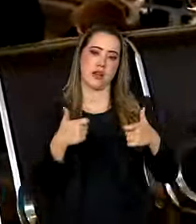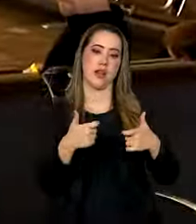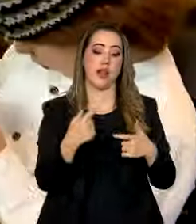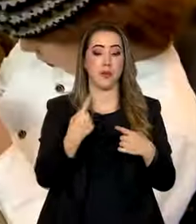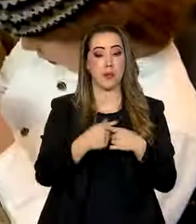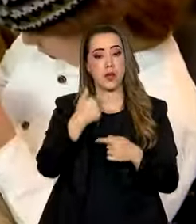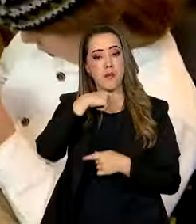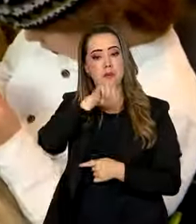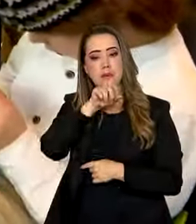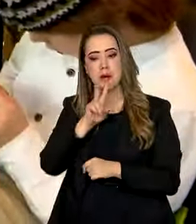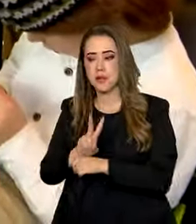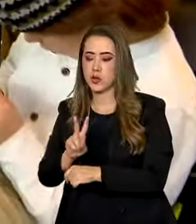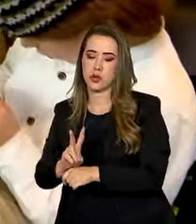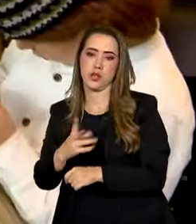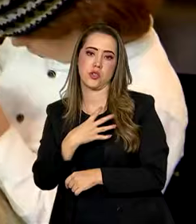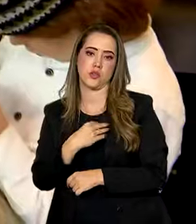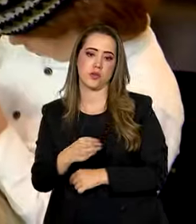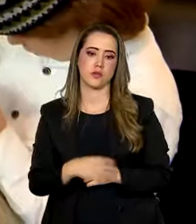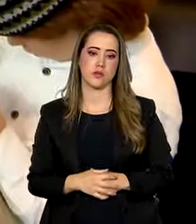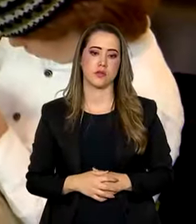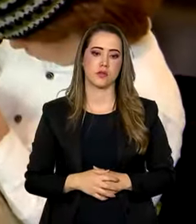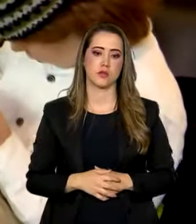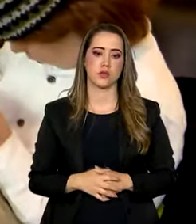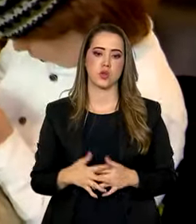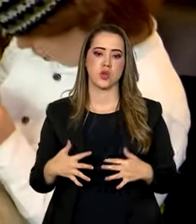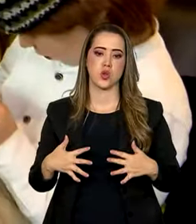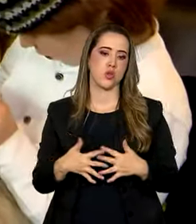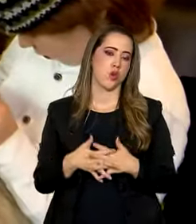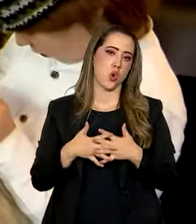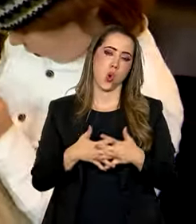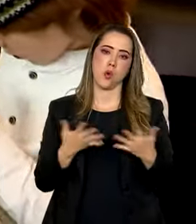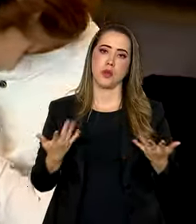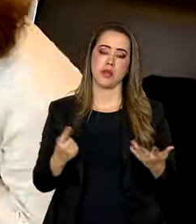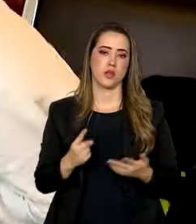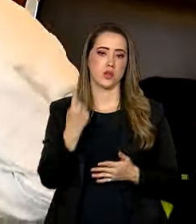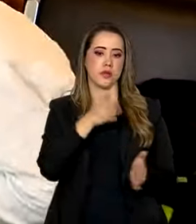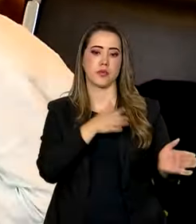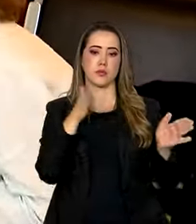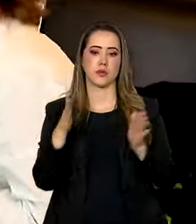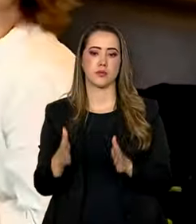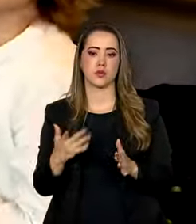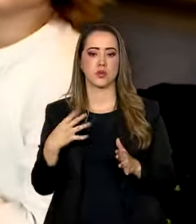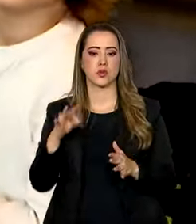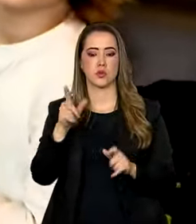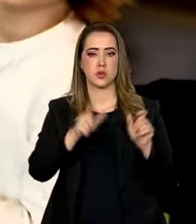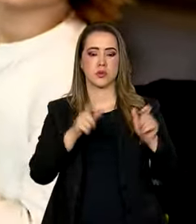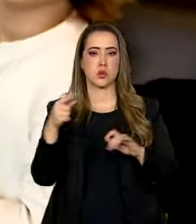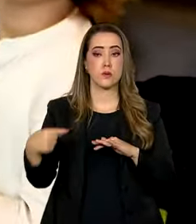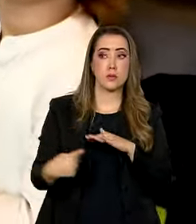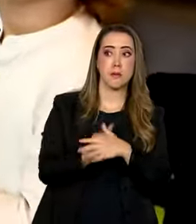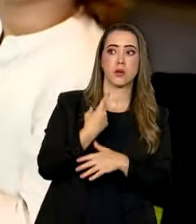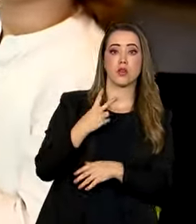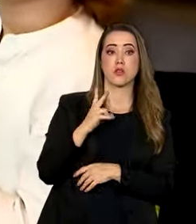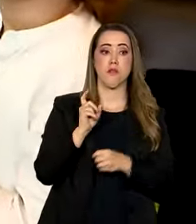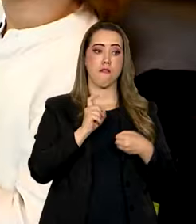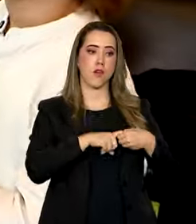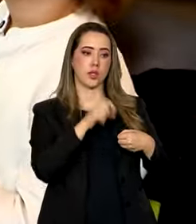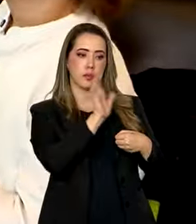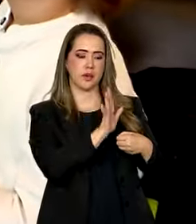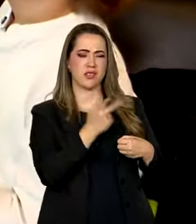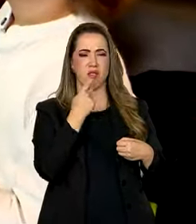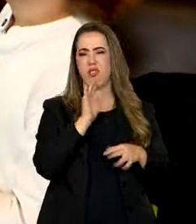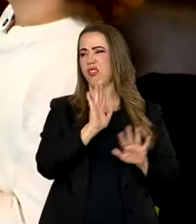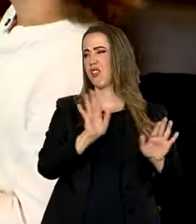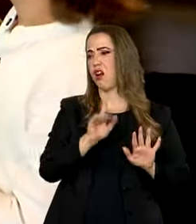os filhos. Foi bem tenso, assim, foi bem complicado. No primeiro momento, estava todo mundo perguntando se eu ia e eu falei que não, que eu